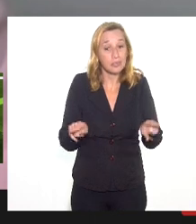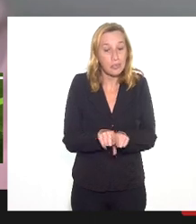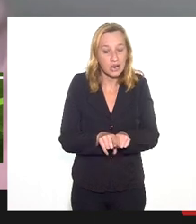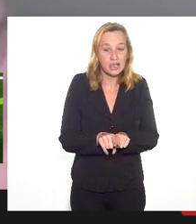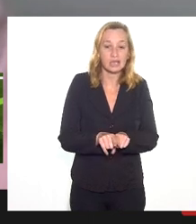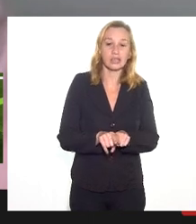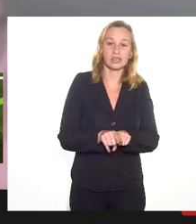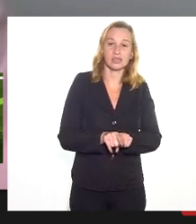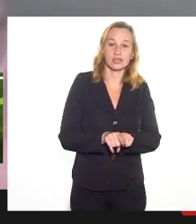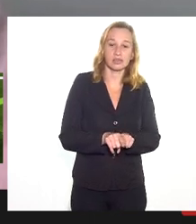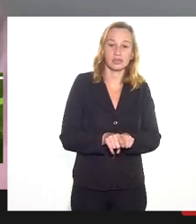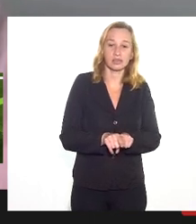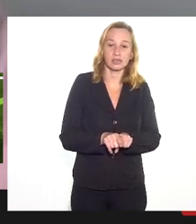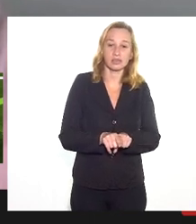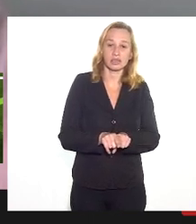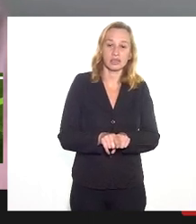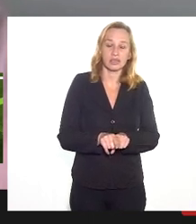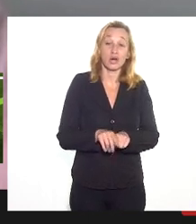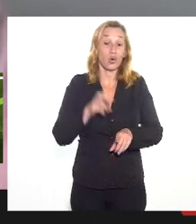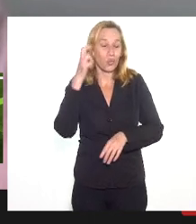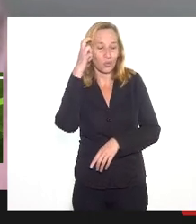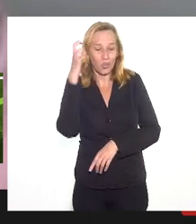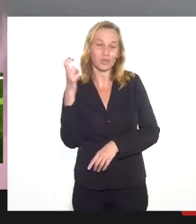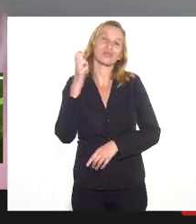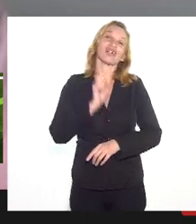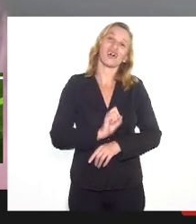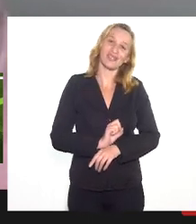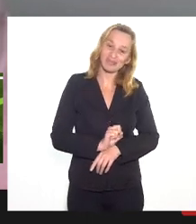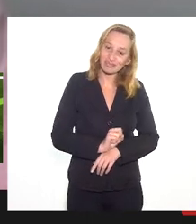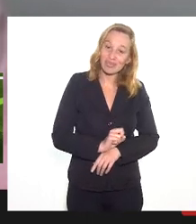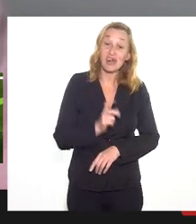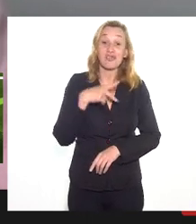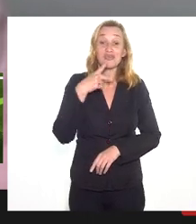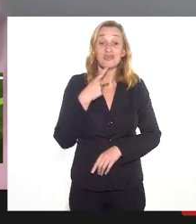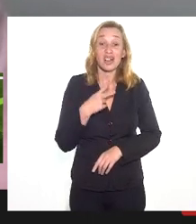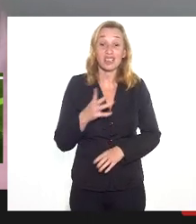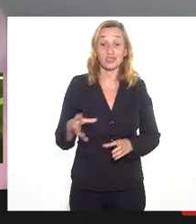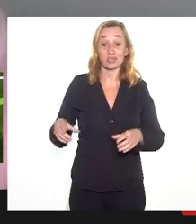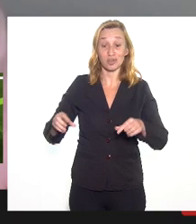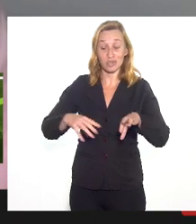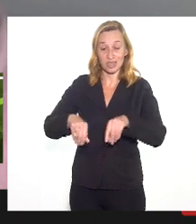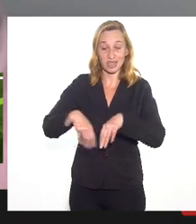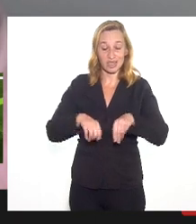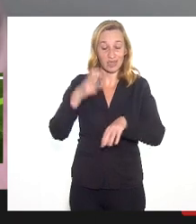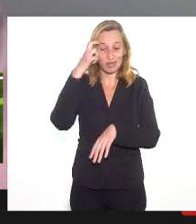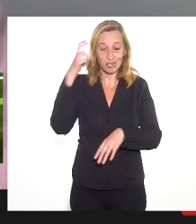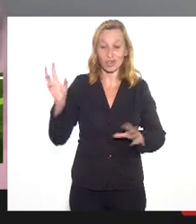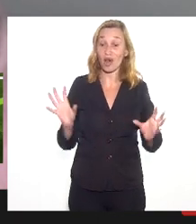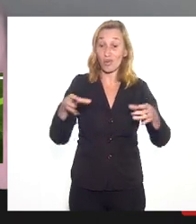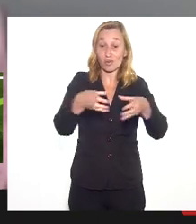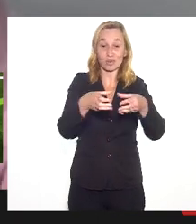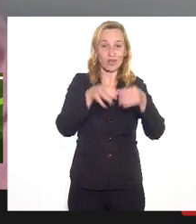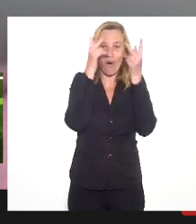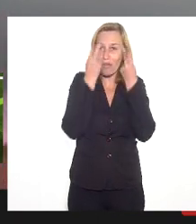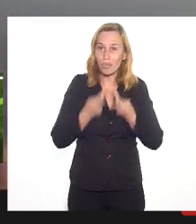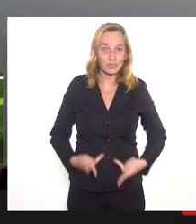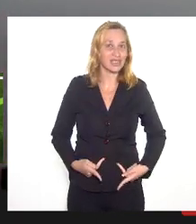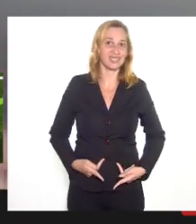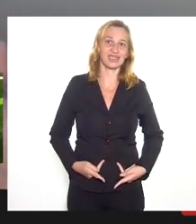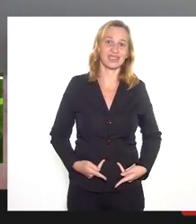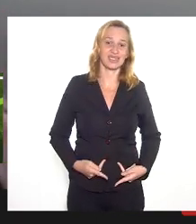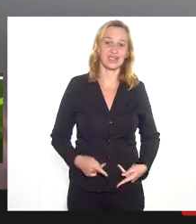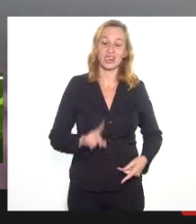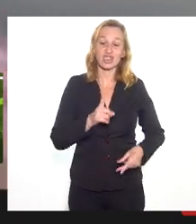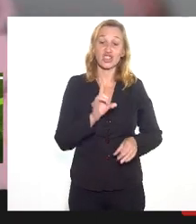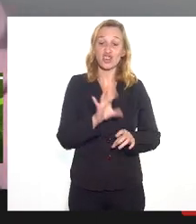sua dimensão simbólica e cultural, né? Porque nós estamos falando de territorialidades coletivas, humanas, não é? Não se trata da